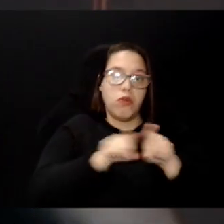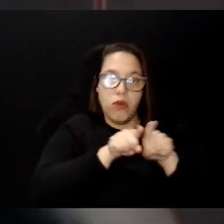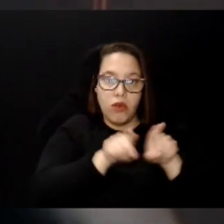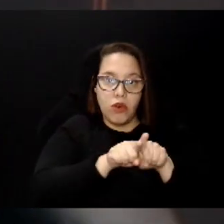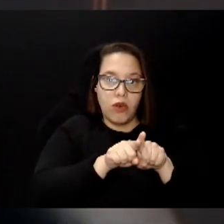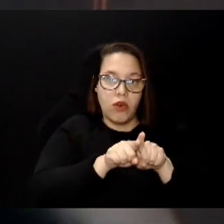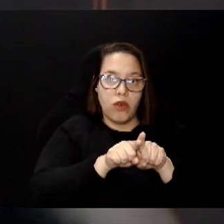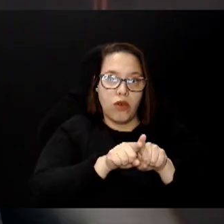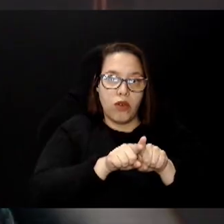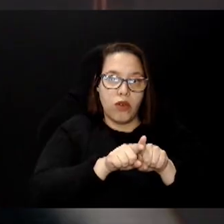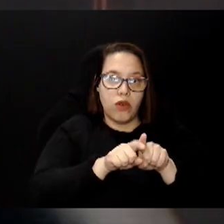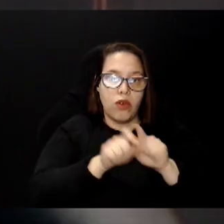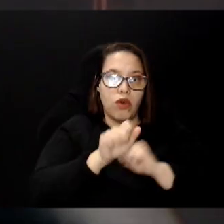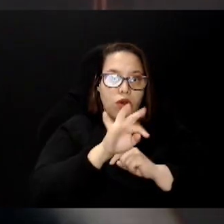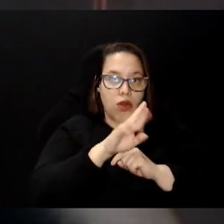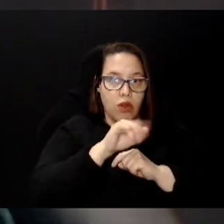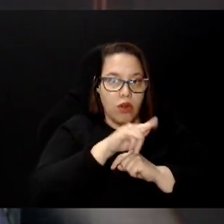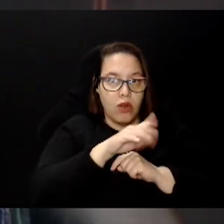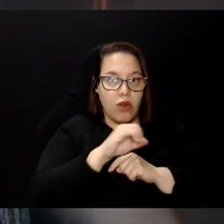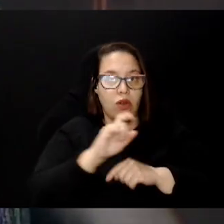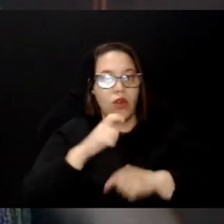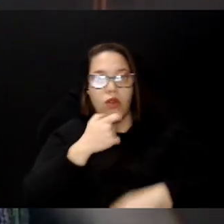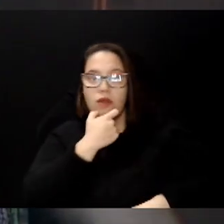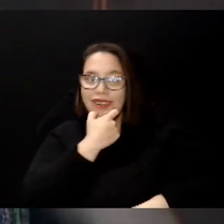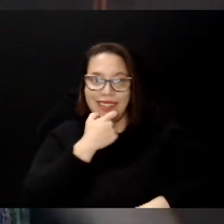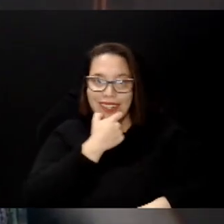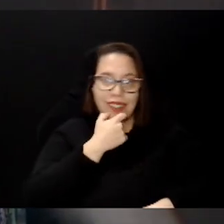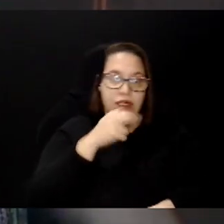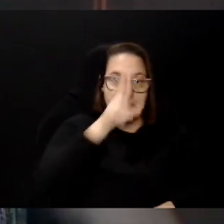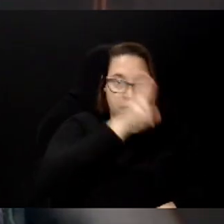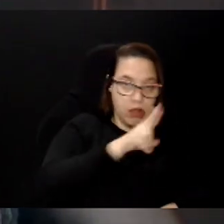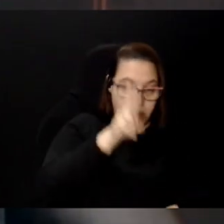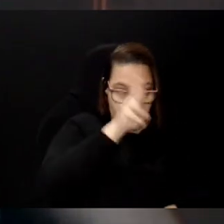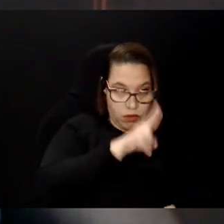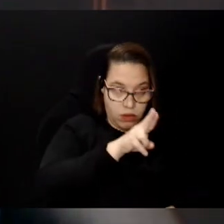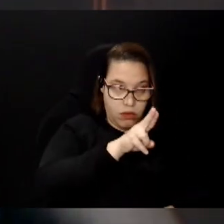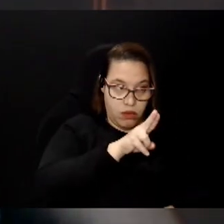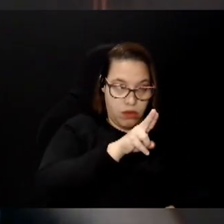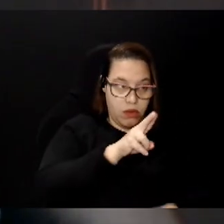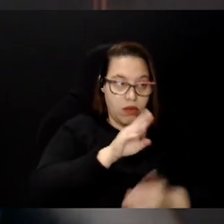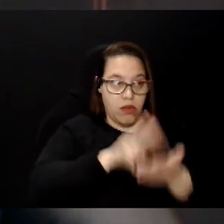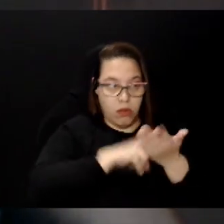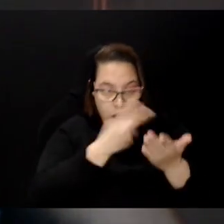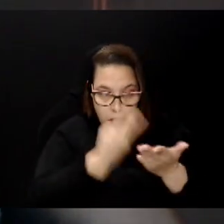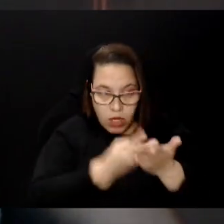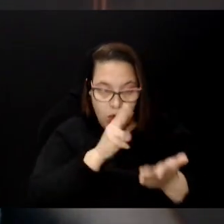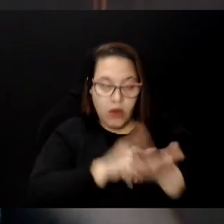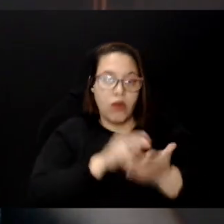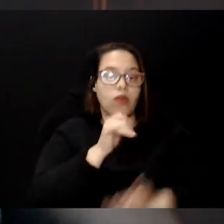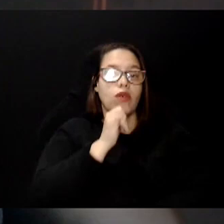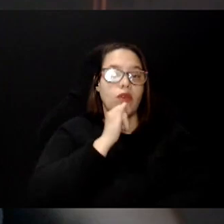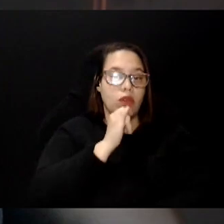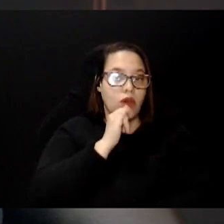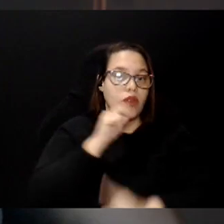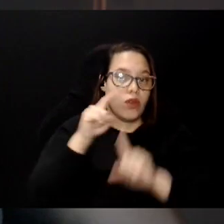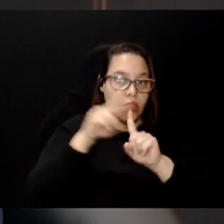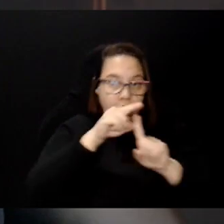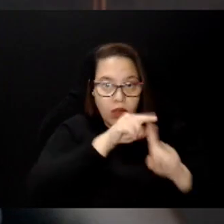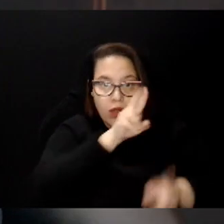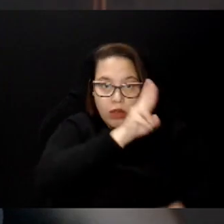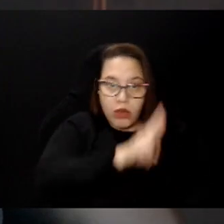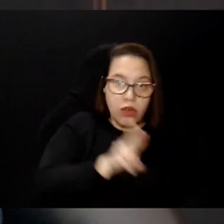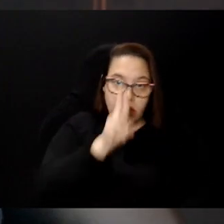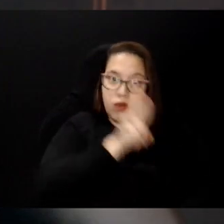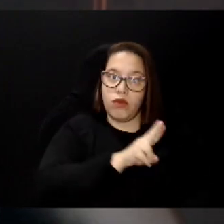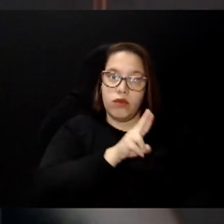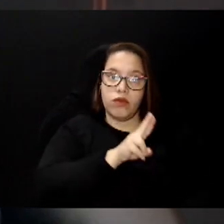em outro idioma e usar a IA para traduzir. Esse tipo de utilização, eu acredito que